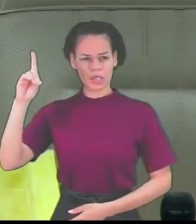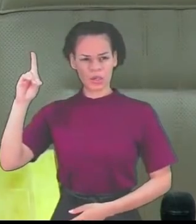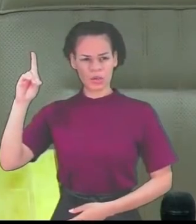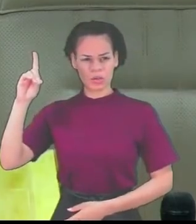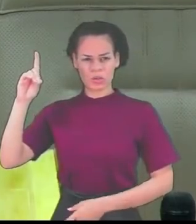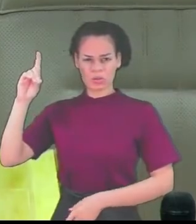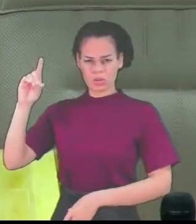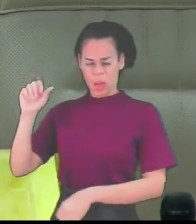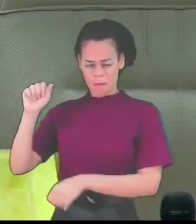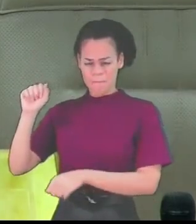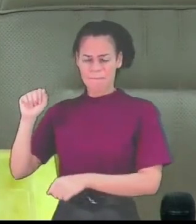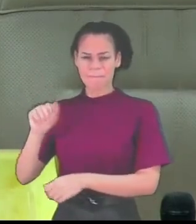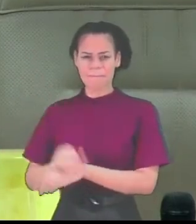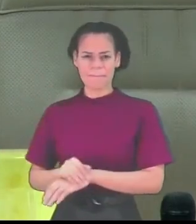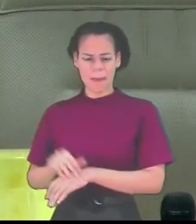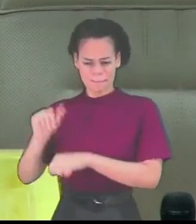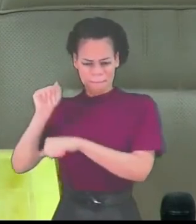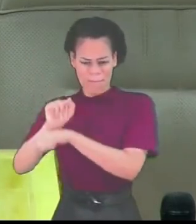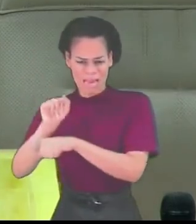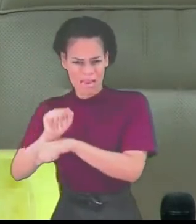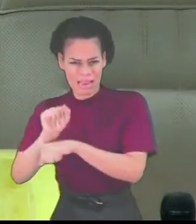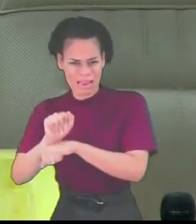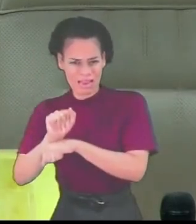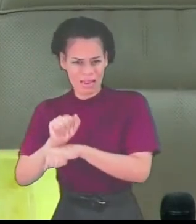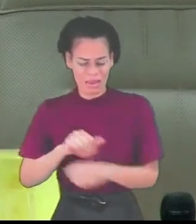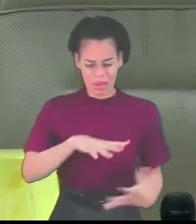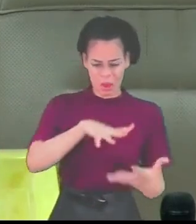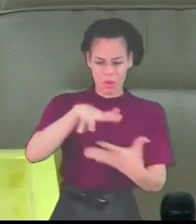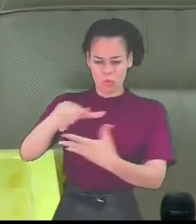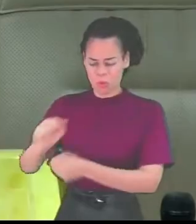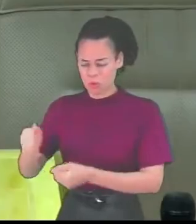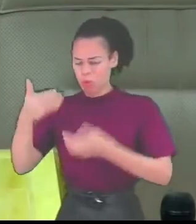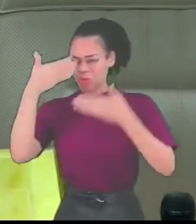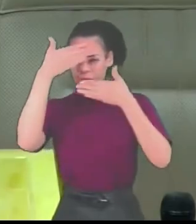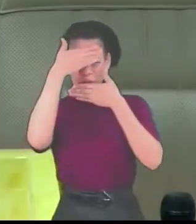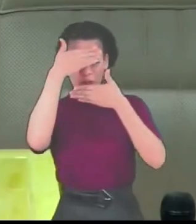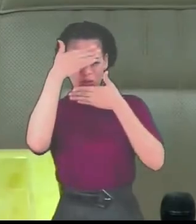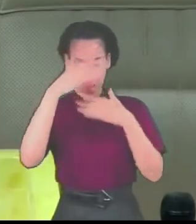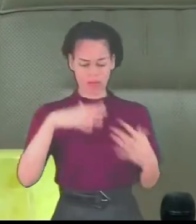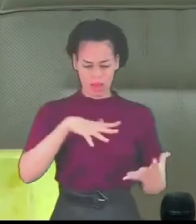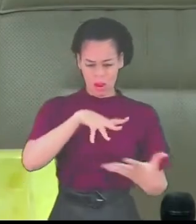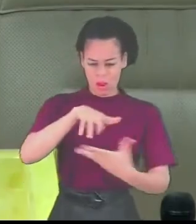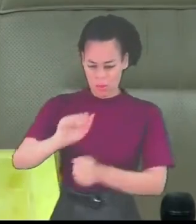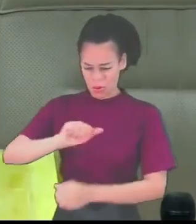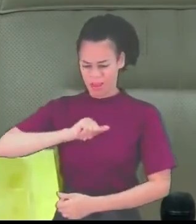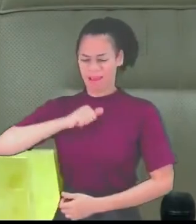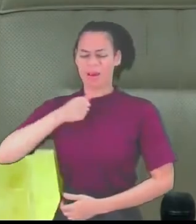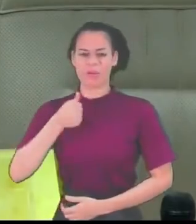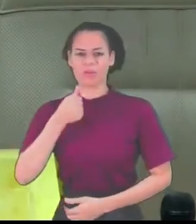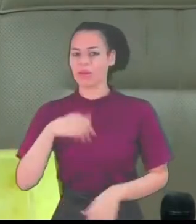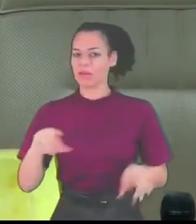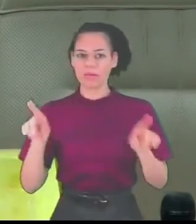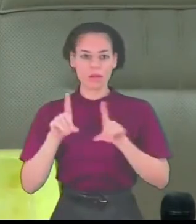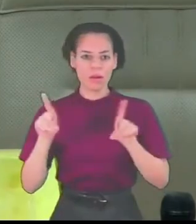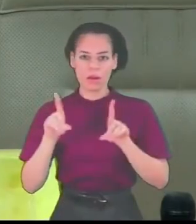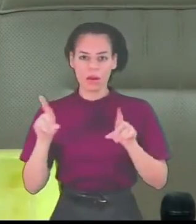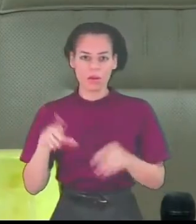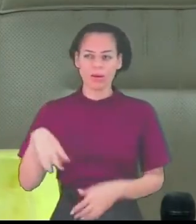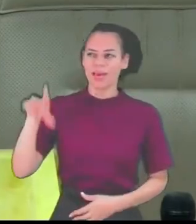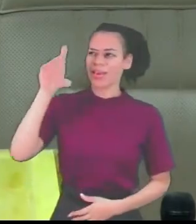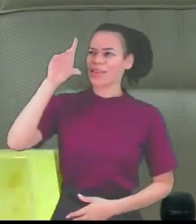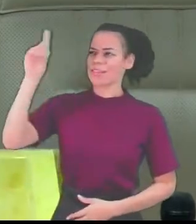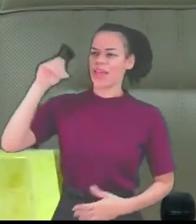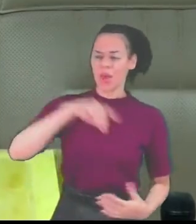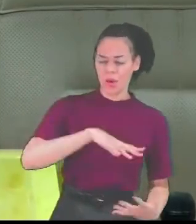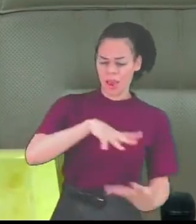ao mundo muçulmano ao mundo a tão ao mundo agnóstico dão os elétrons em